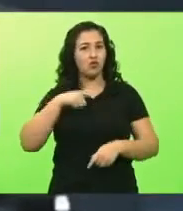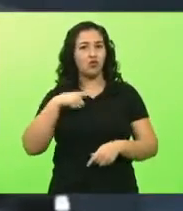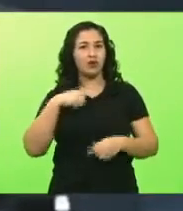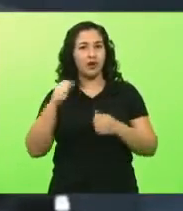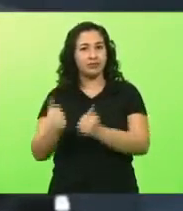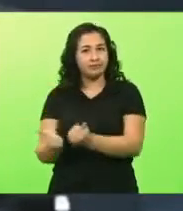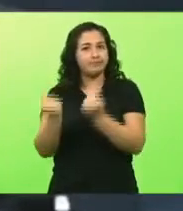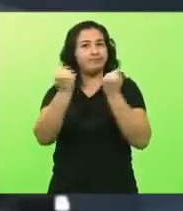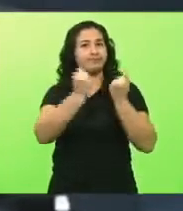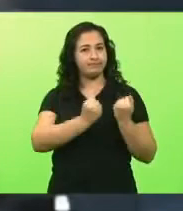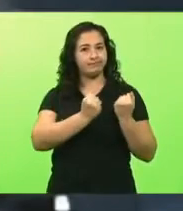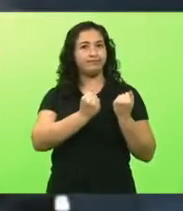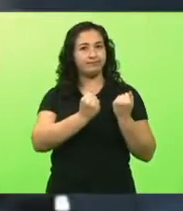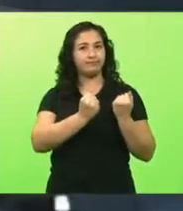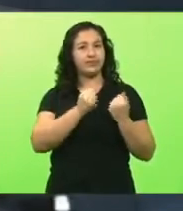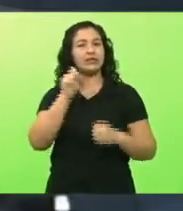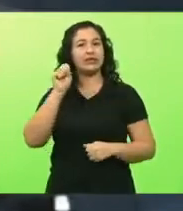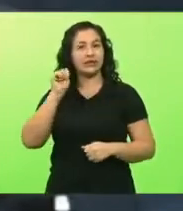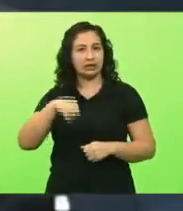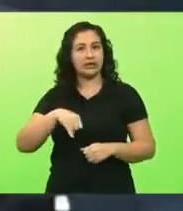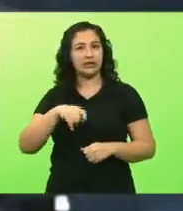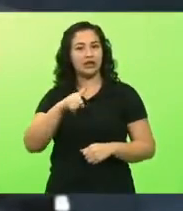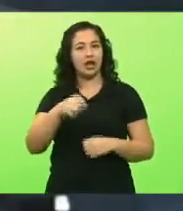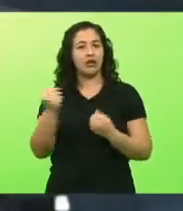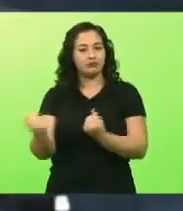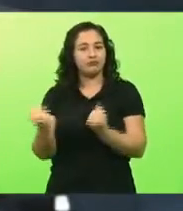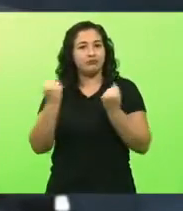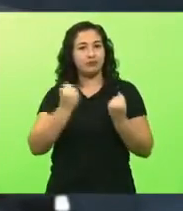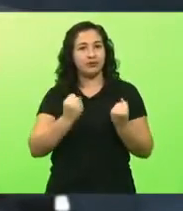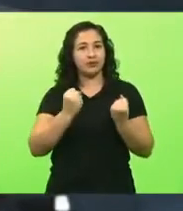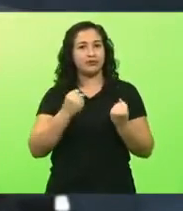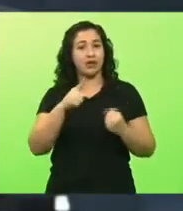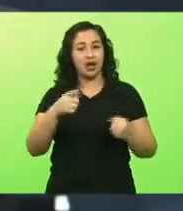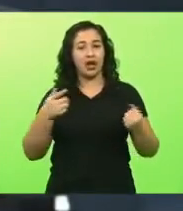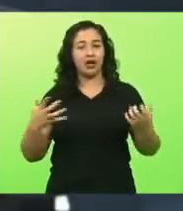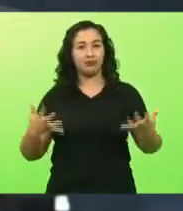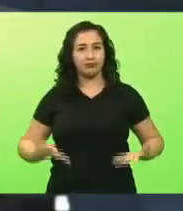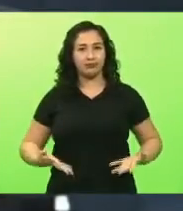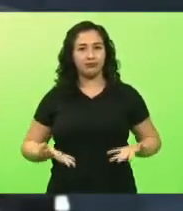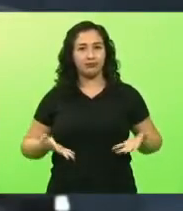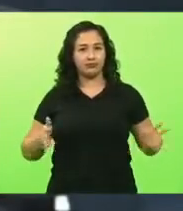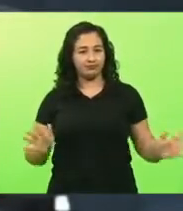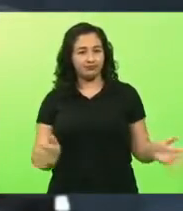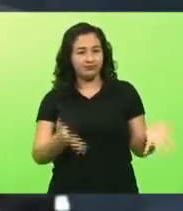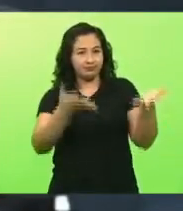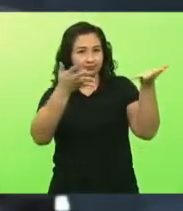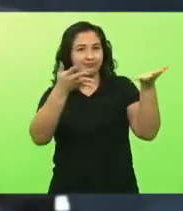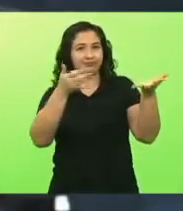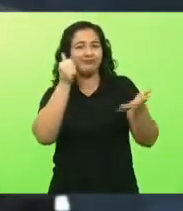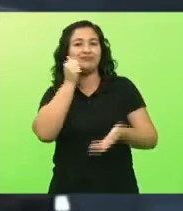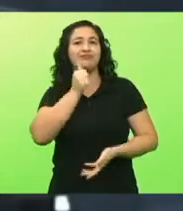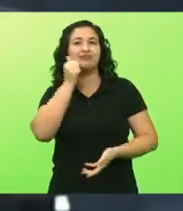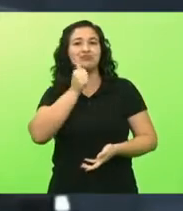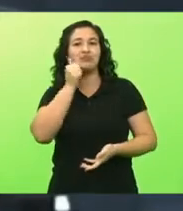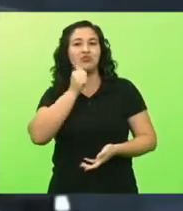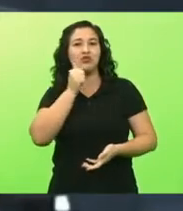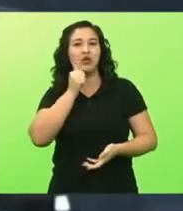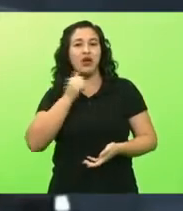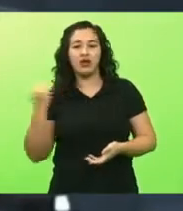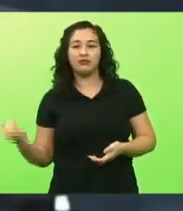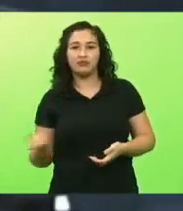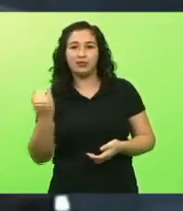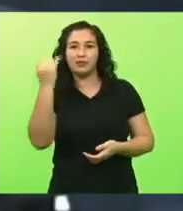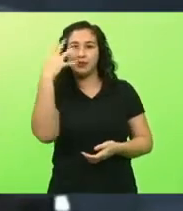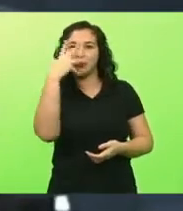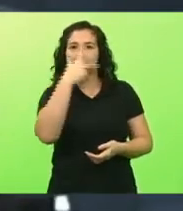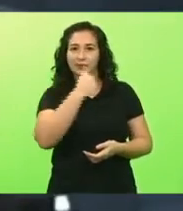povo também tem poder. Viva Antonieta, homenagem a esta bela e importante